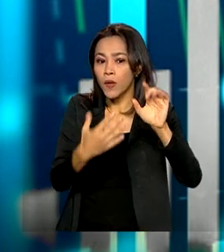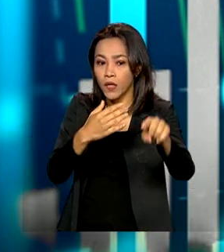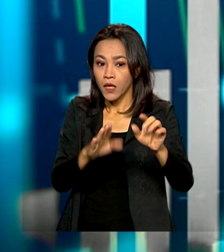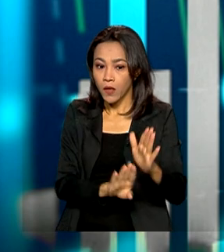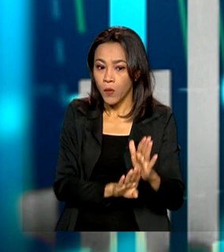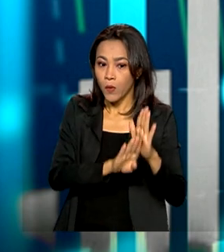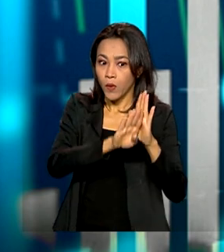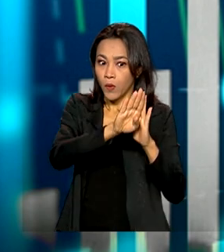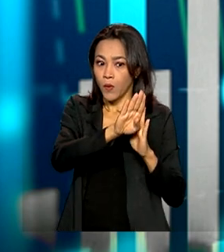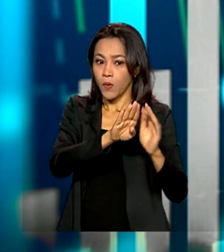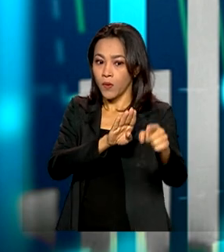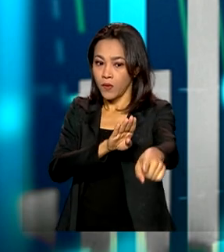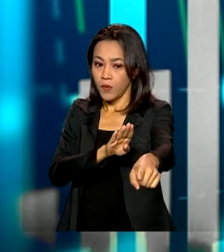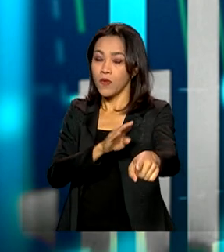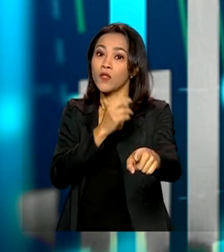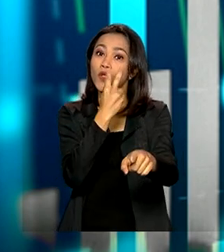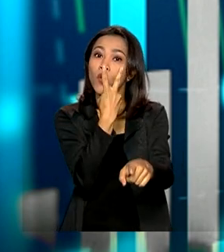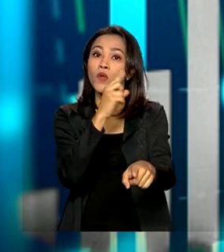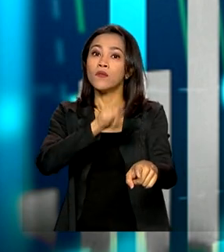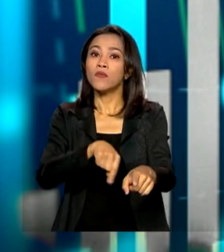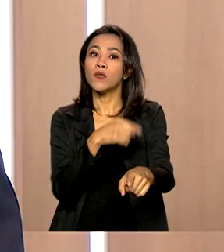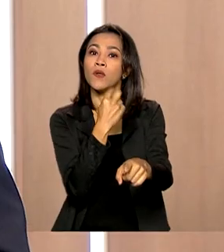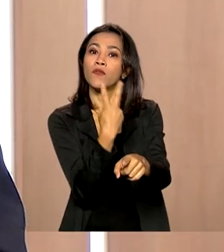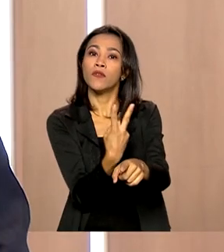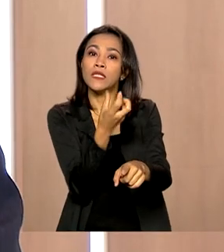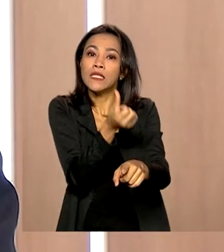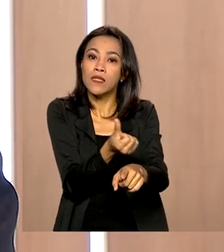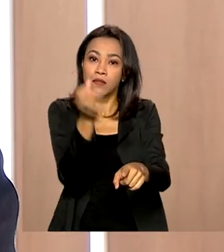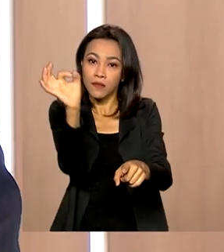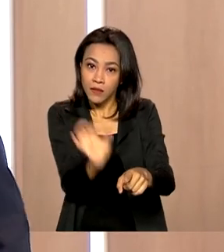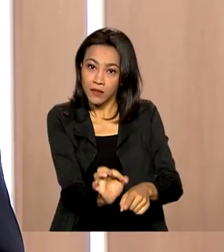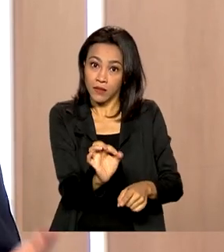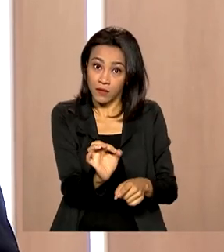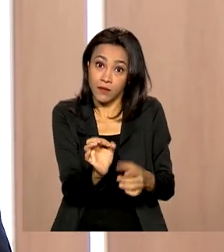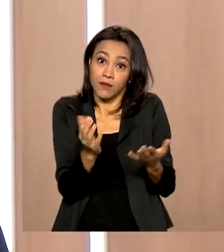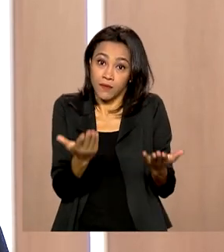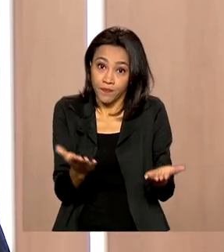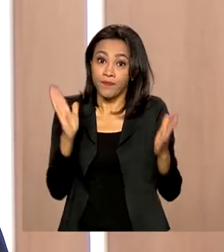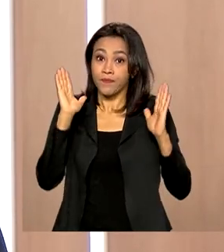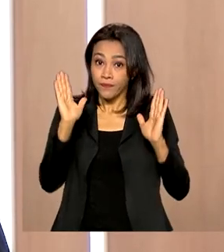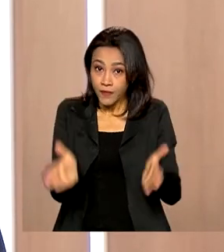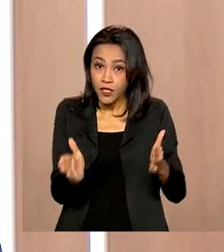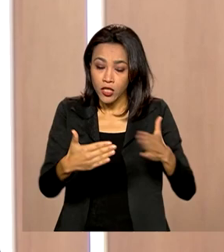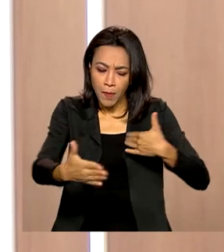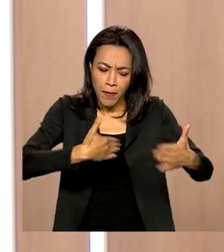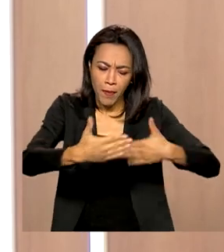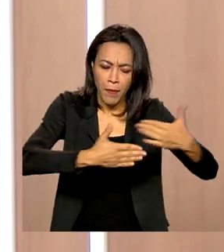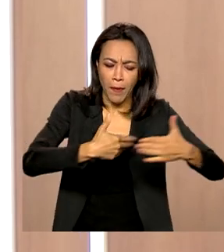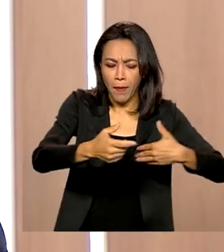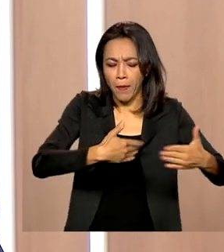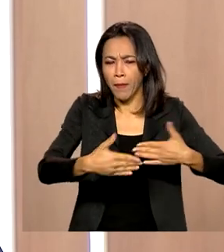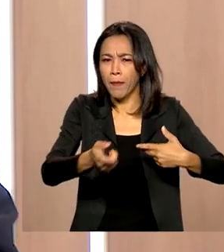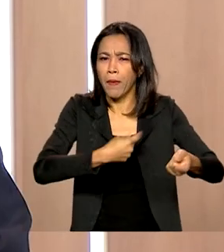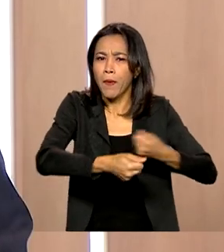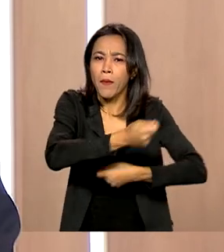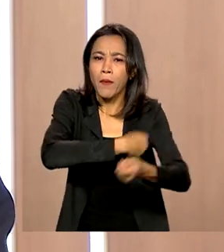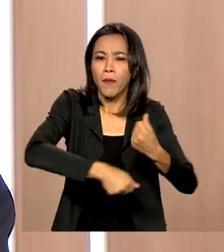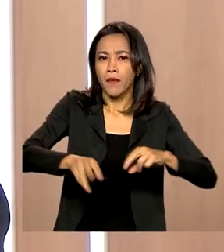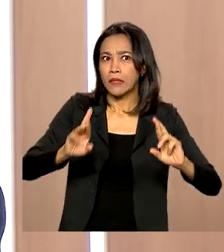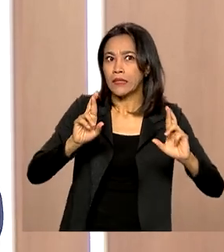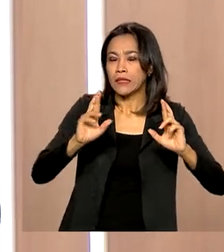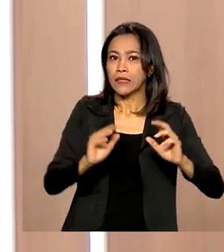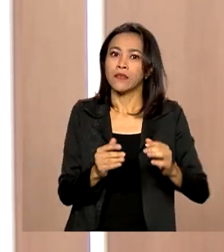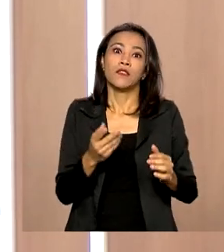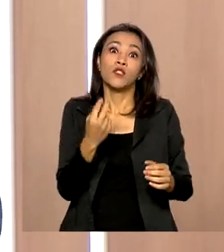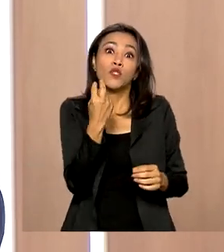então, já é para 2,26% para 2022 e já há no mercado quem tem uma expectativa de crescimento para o PIB